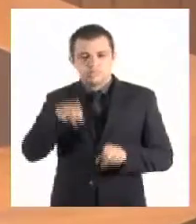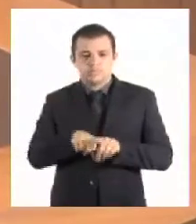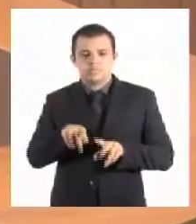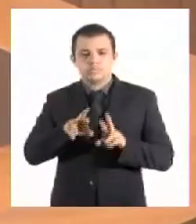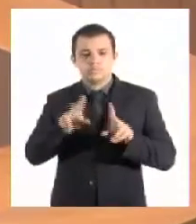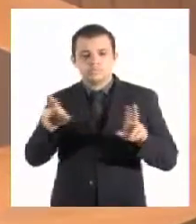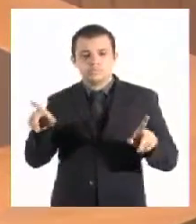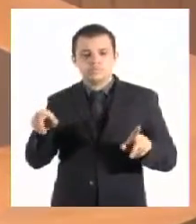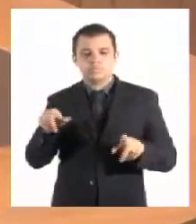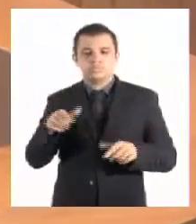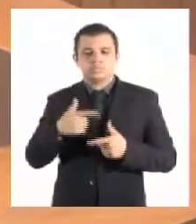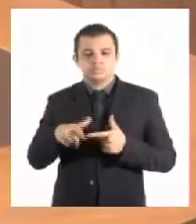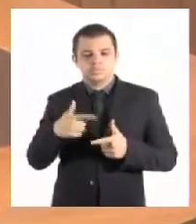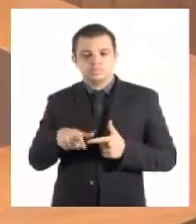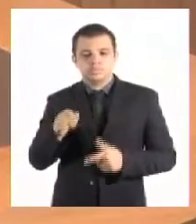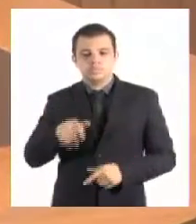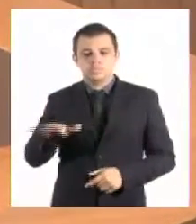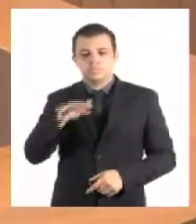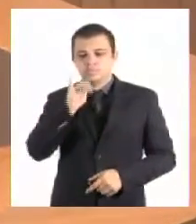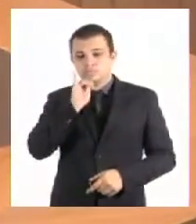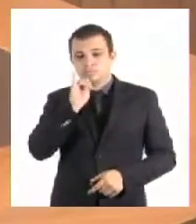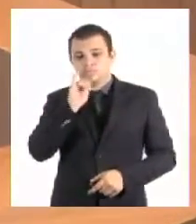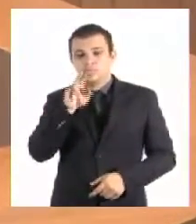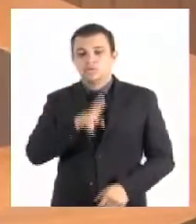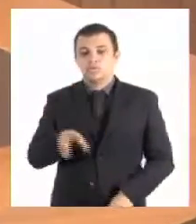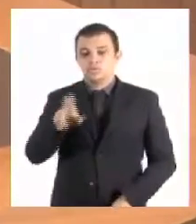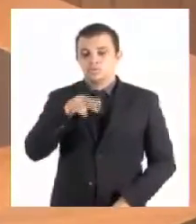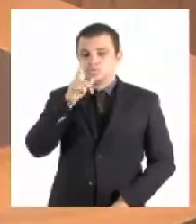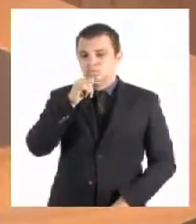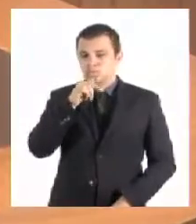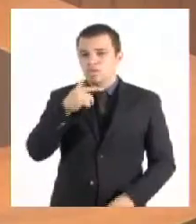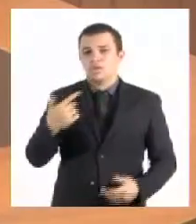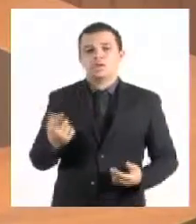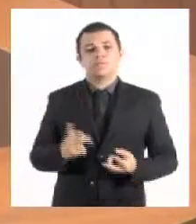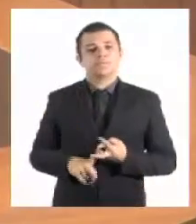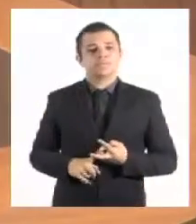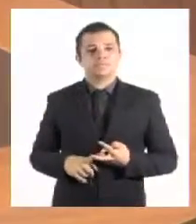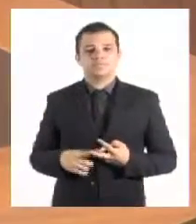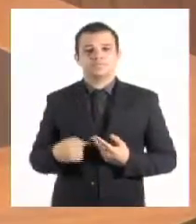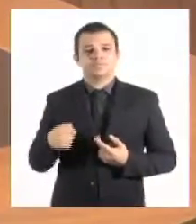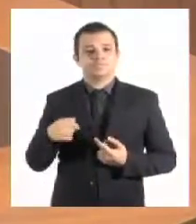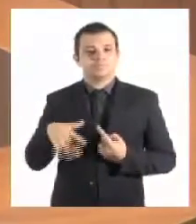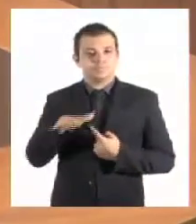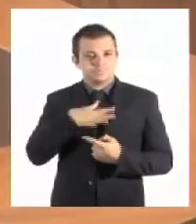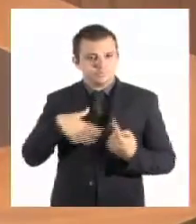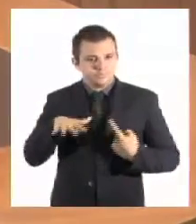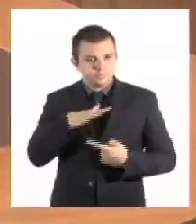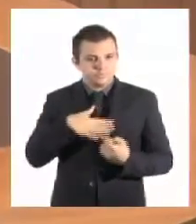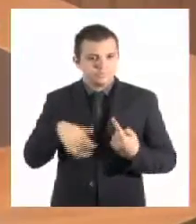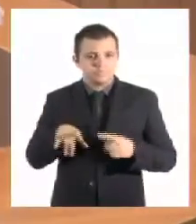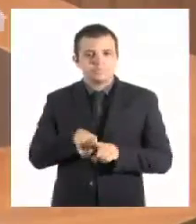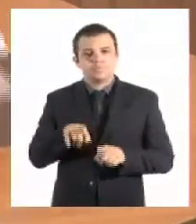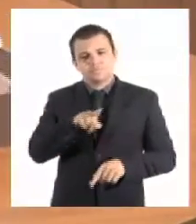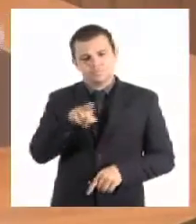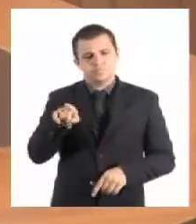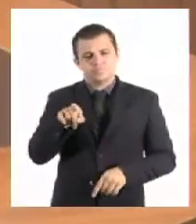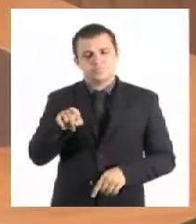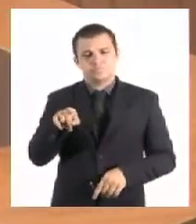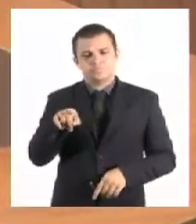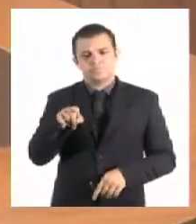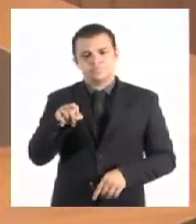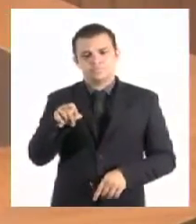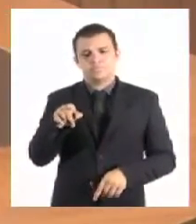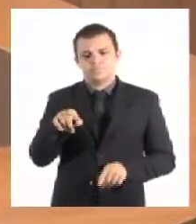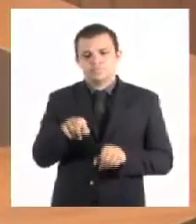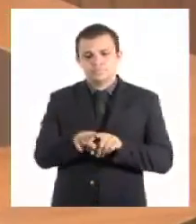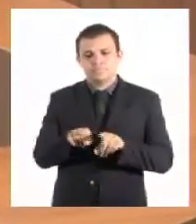questões ambientais, como, por exemplo, o uso racional da água, a questão do meio ambiente, que inclusive Vossa Excelência também é um militante dessa